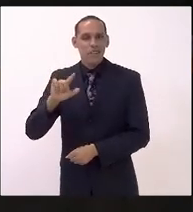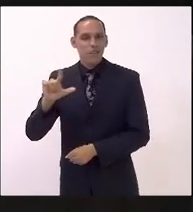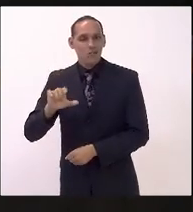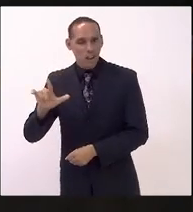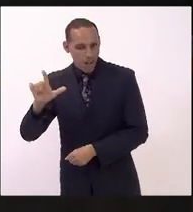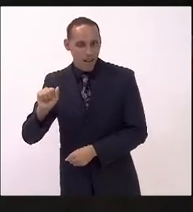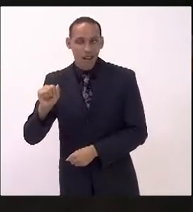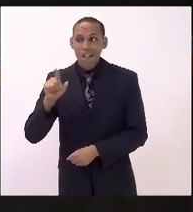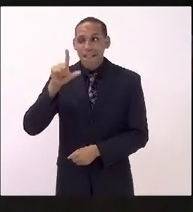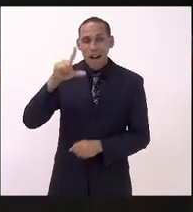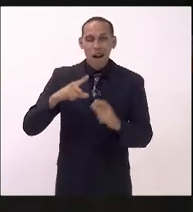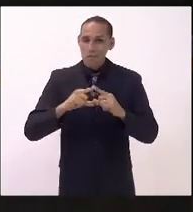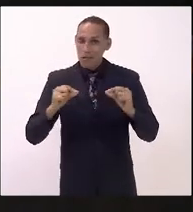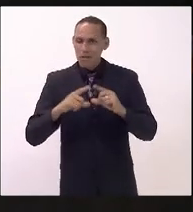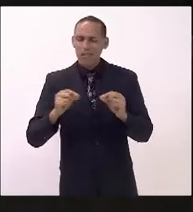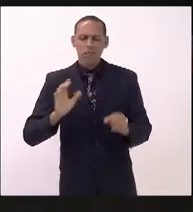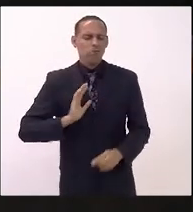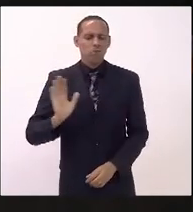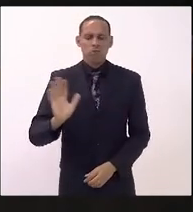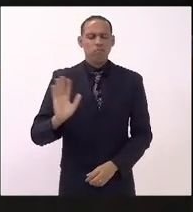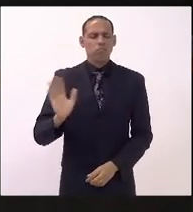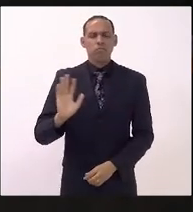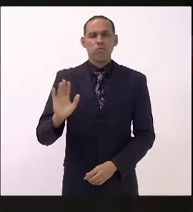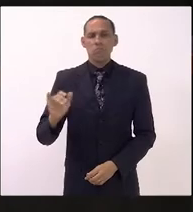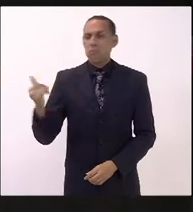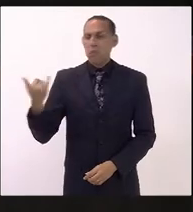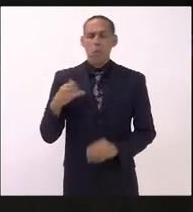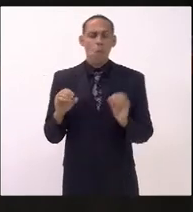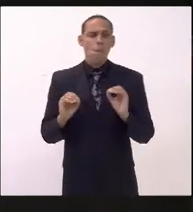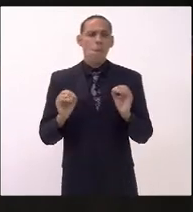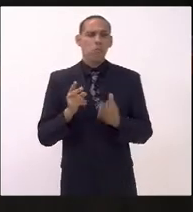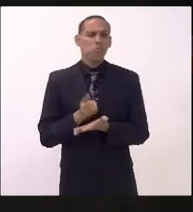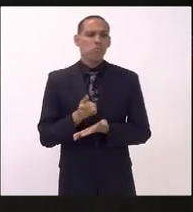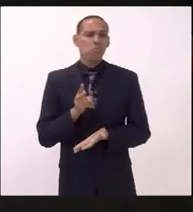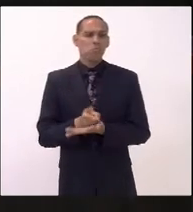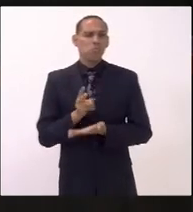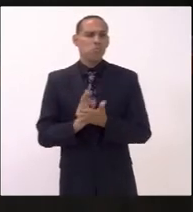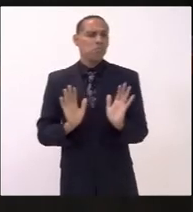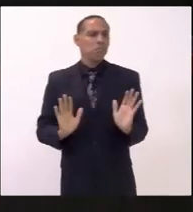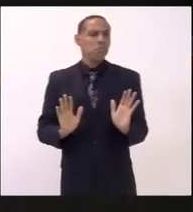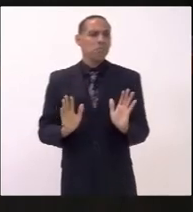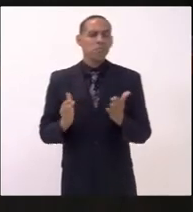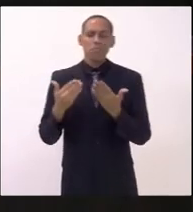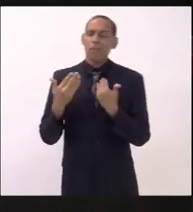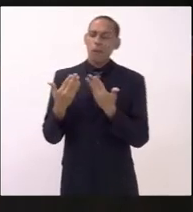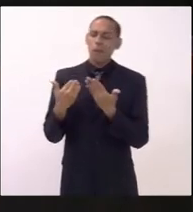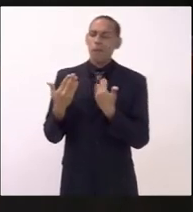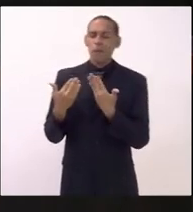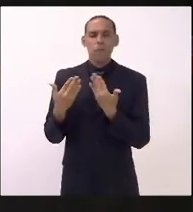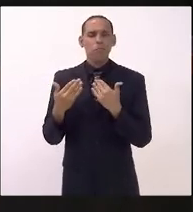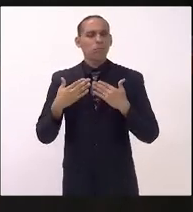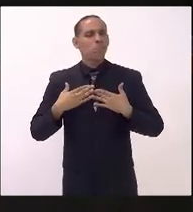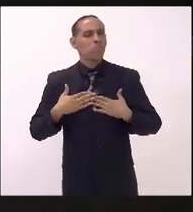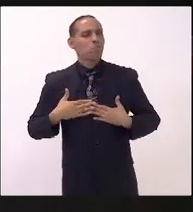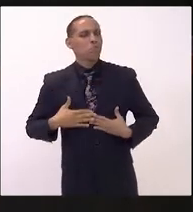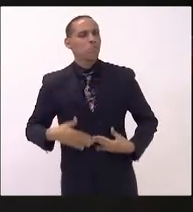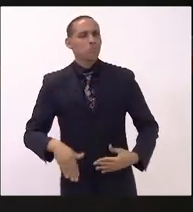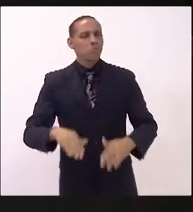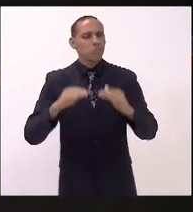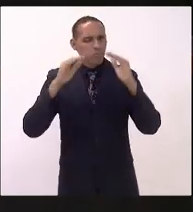nacional. Eu disse não, e ele não disse nada, e continuou na conversa, ou seja, com respeito.